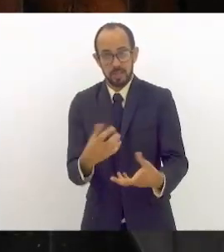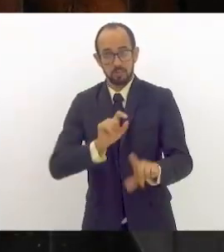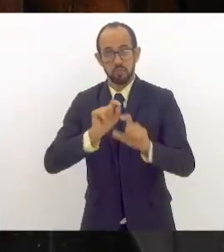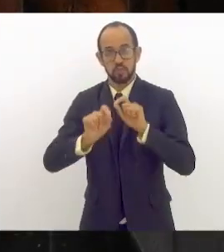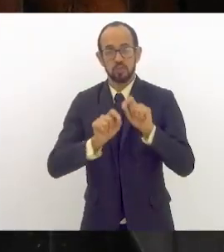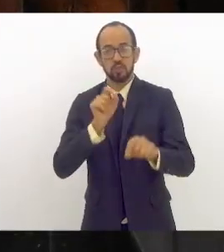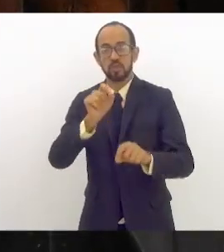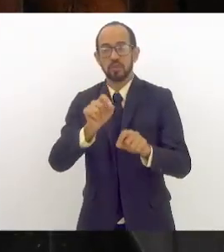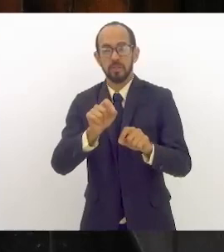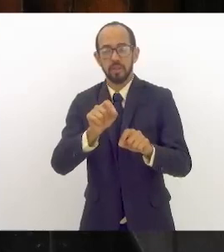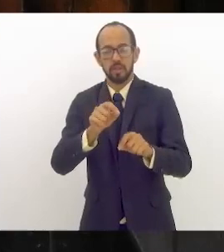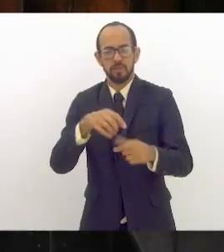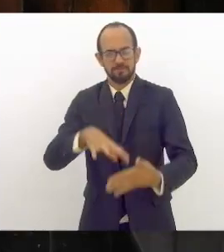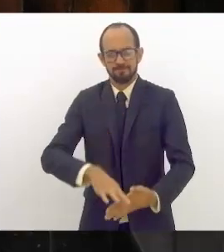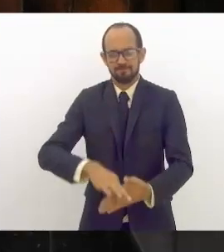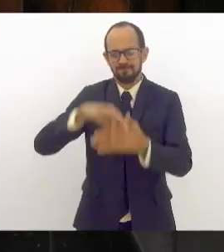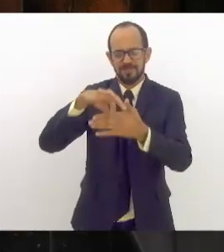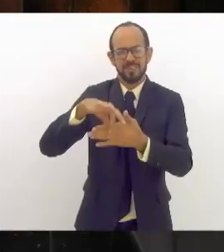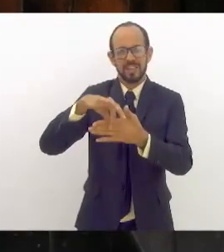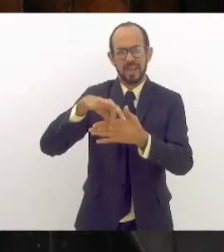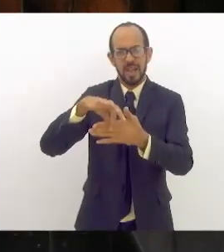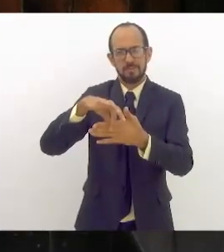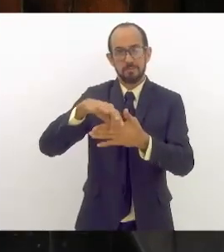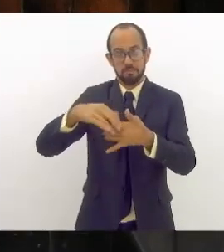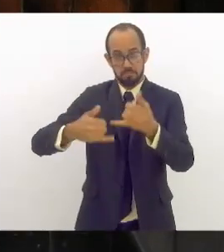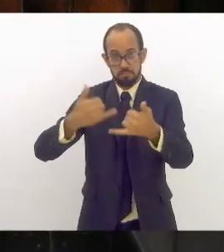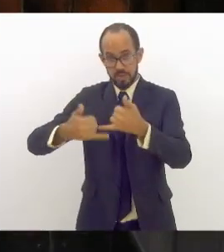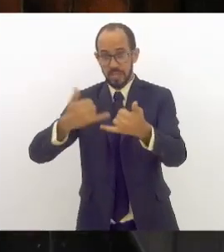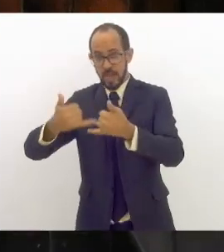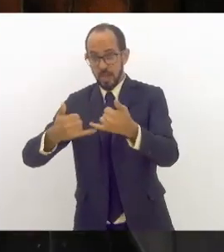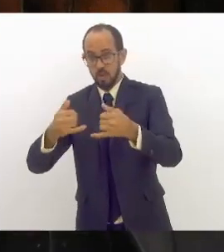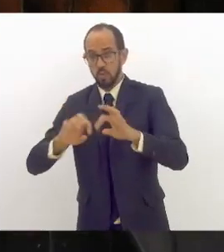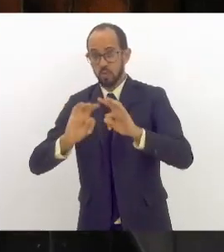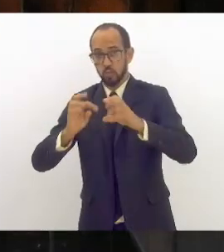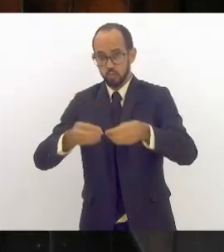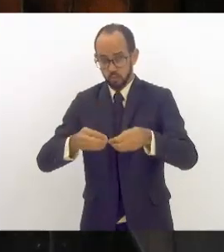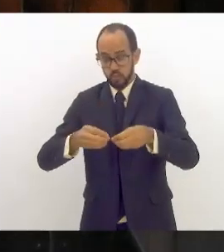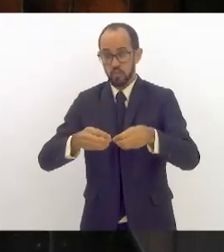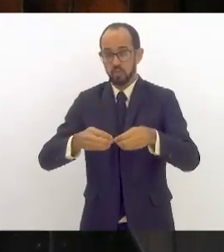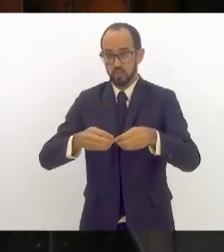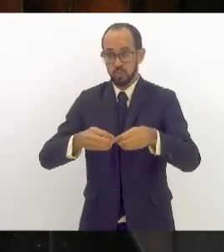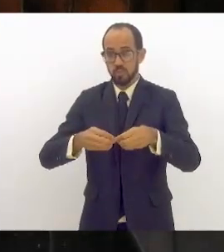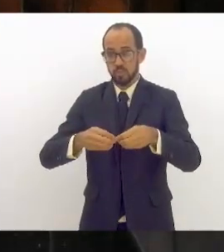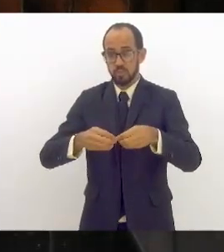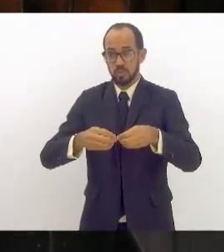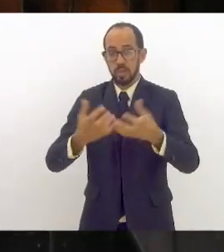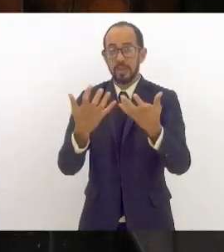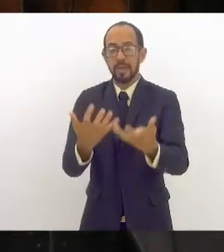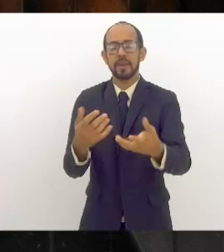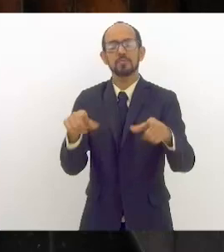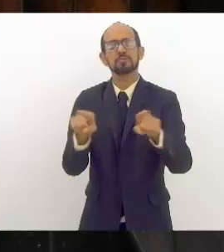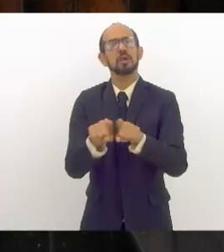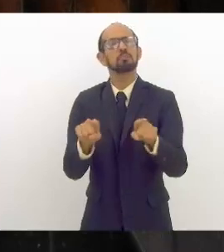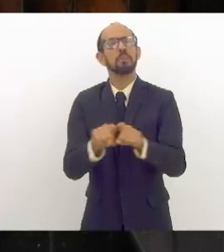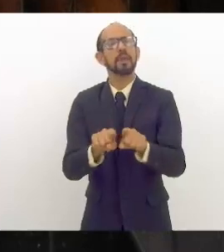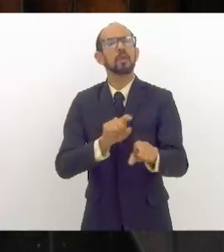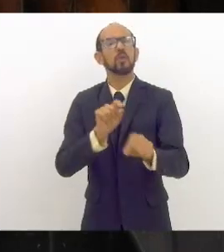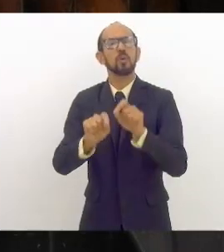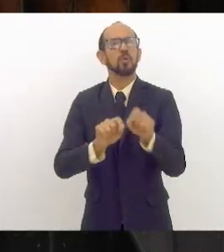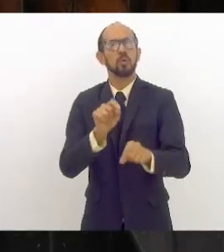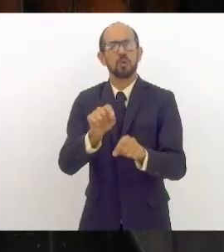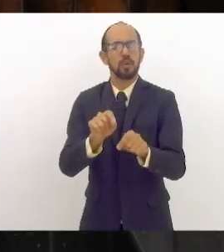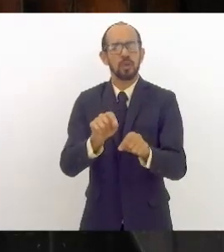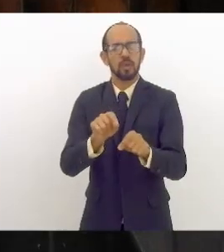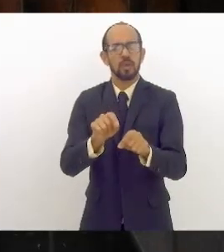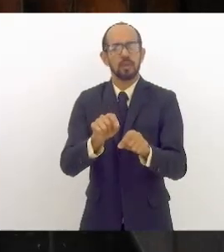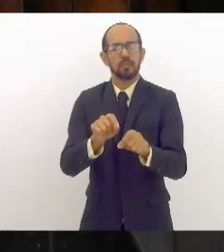se destacar brincar com isso tudo sabe o que que a gente quer também gente a gente quer